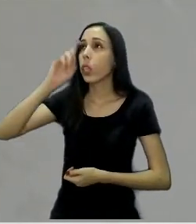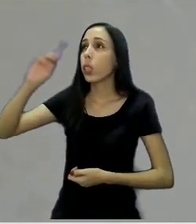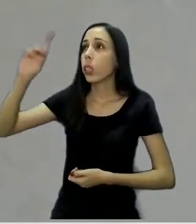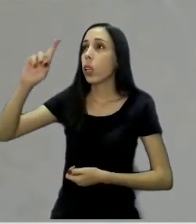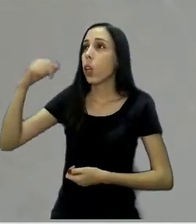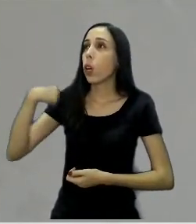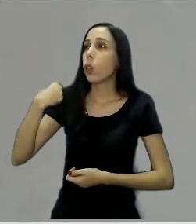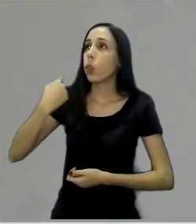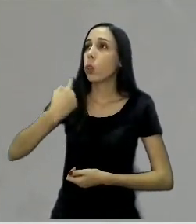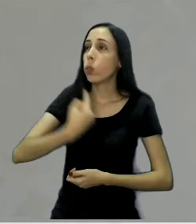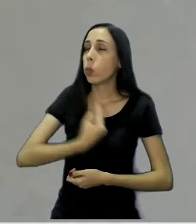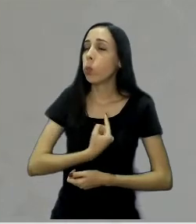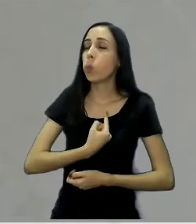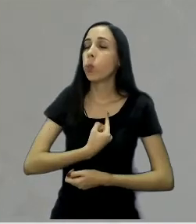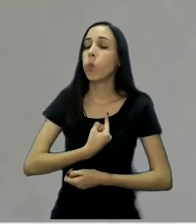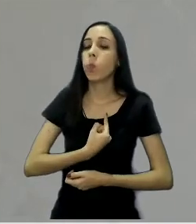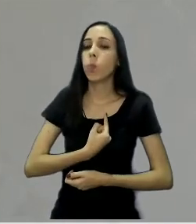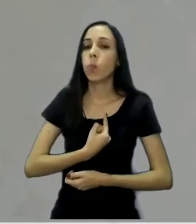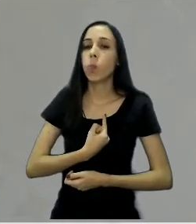Senhor, nós nos